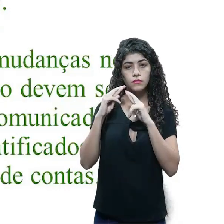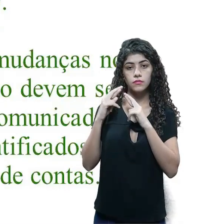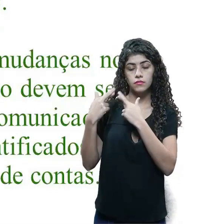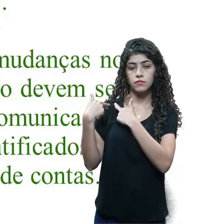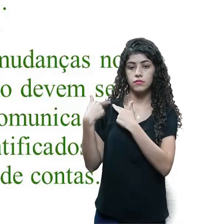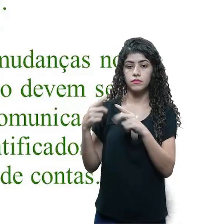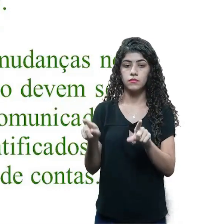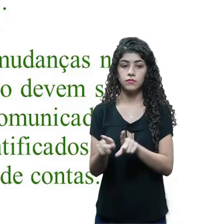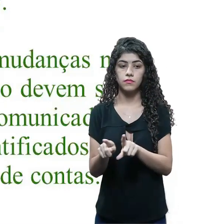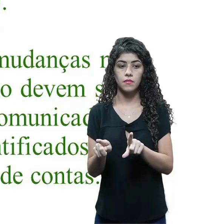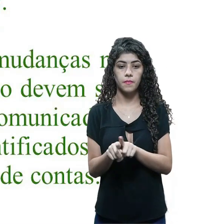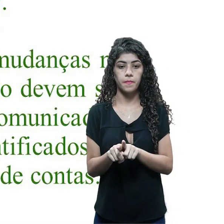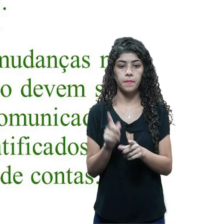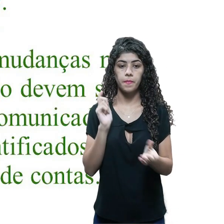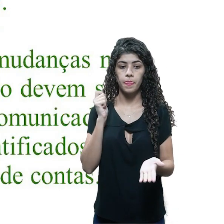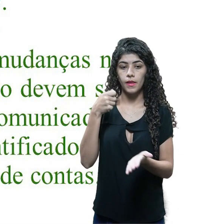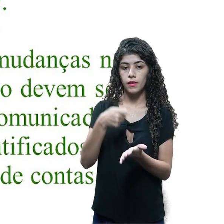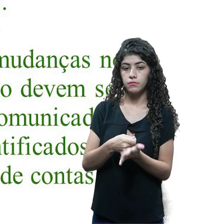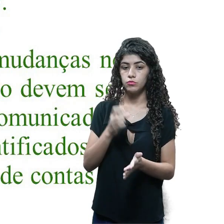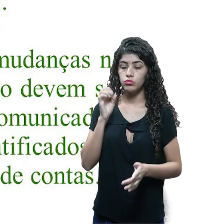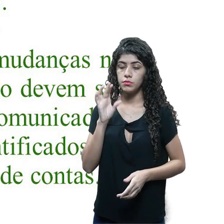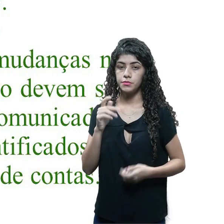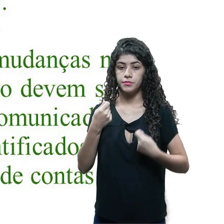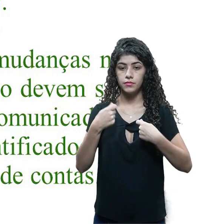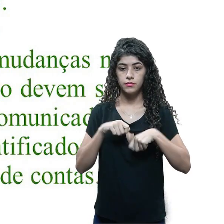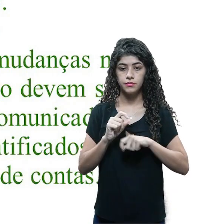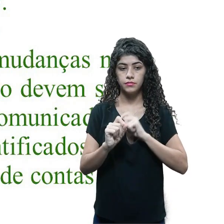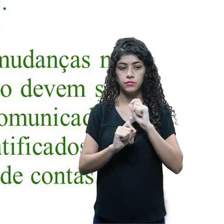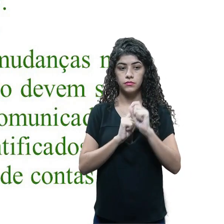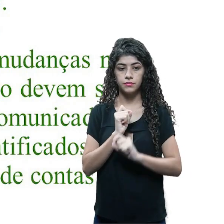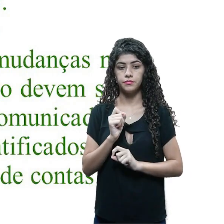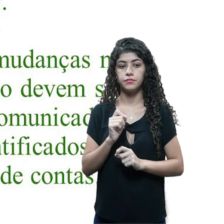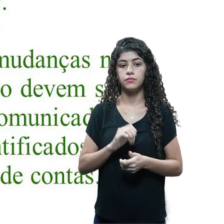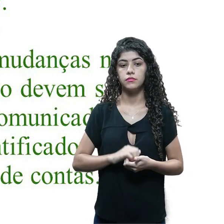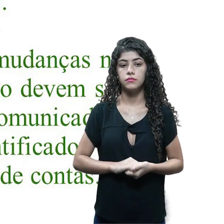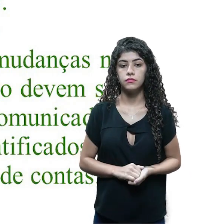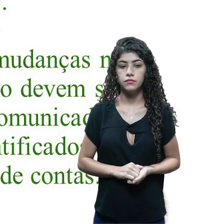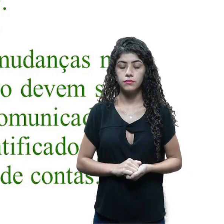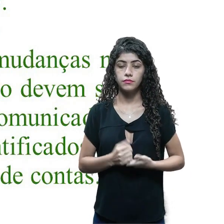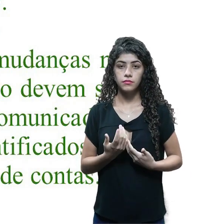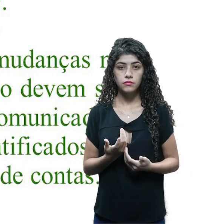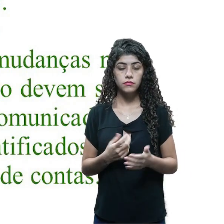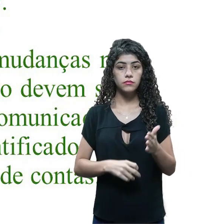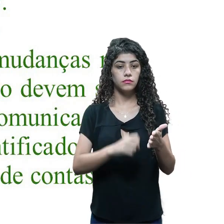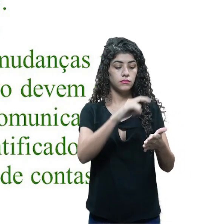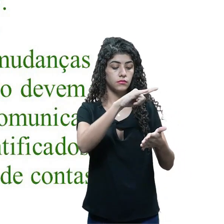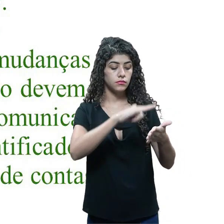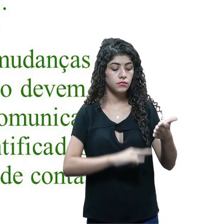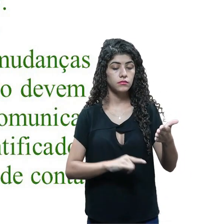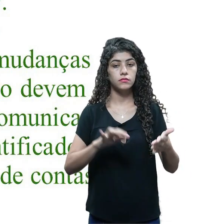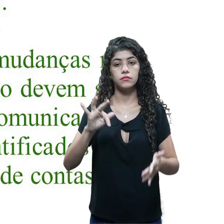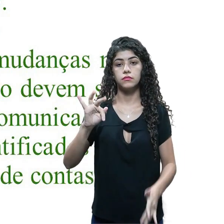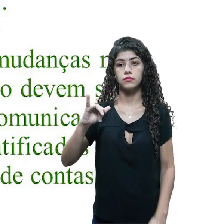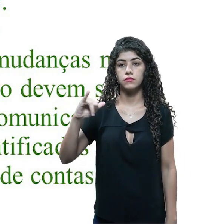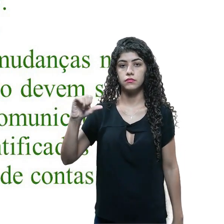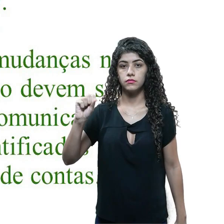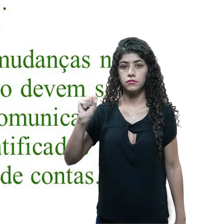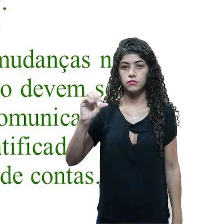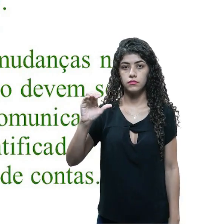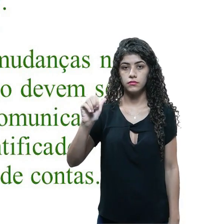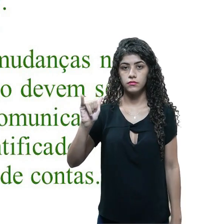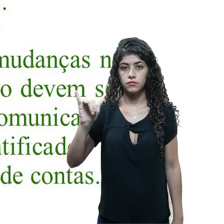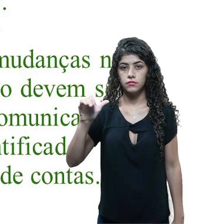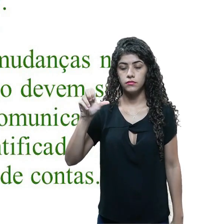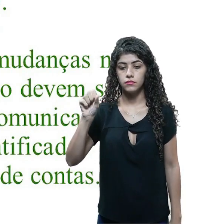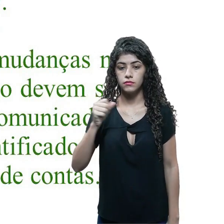Outras responsabilidades. Os pagamentos só devem ser efetuados mediante seus respectivos comprovantes fiscais, conforme